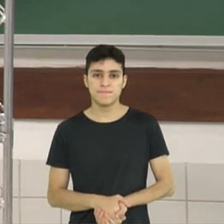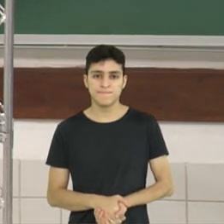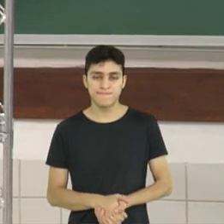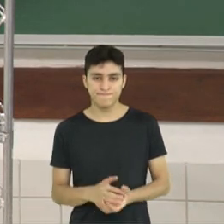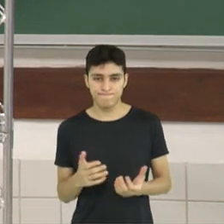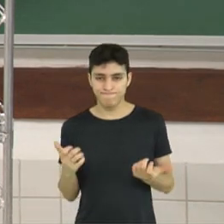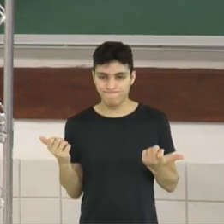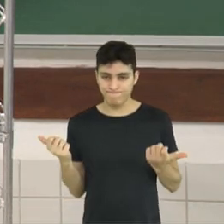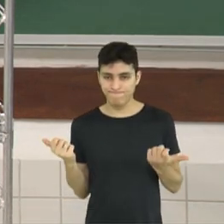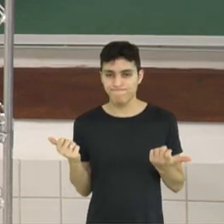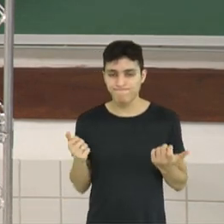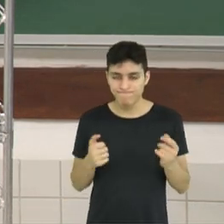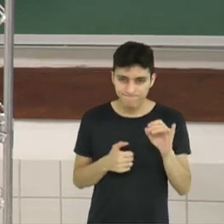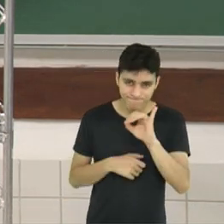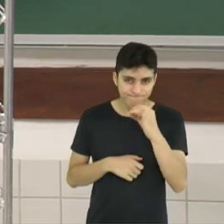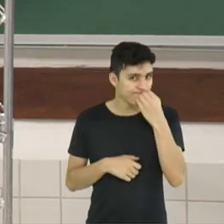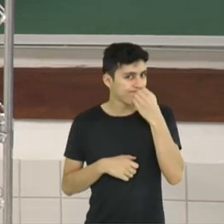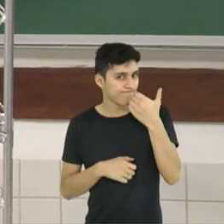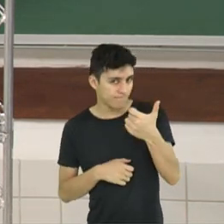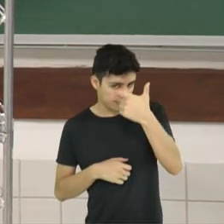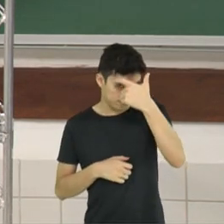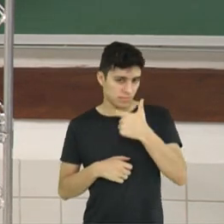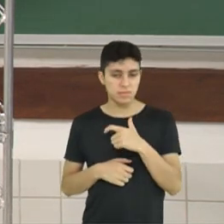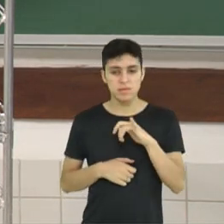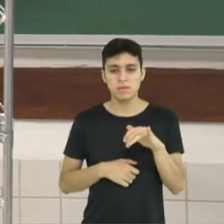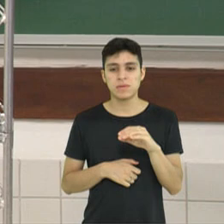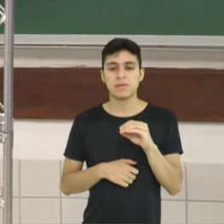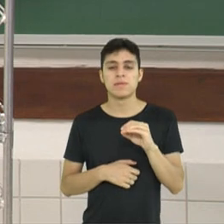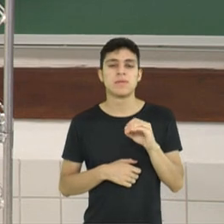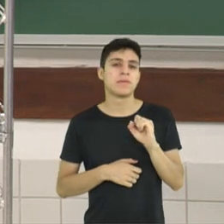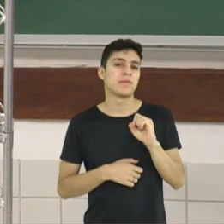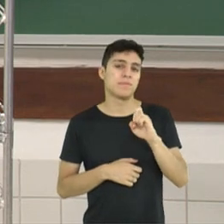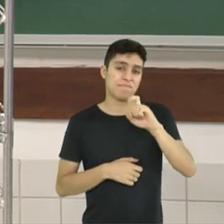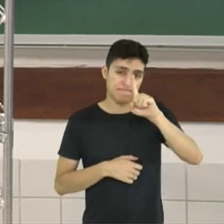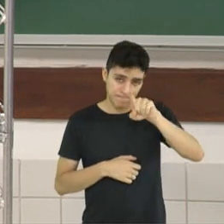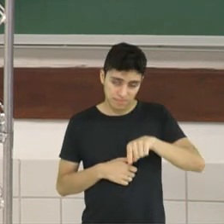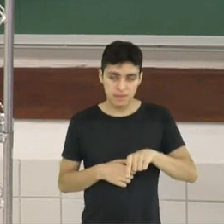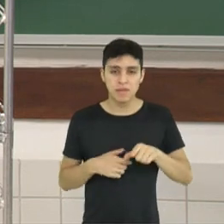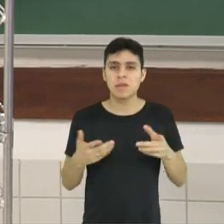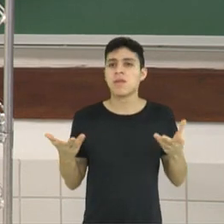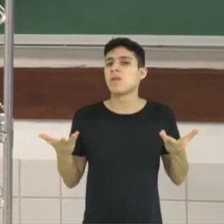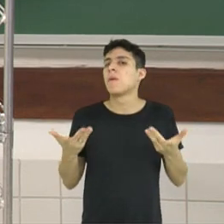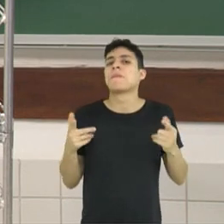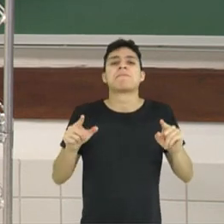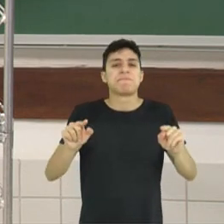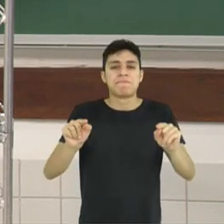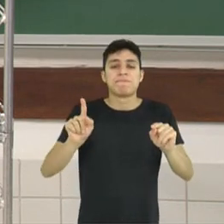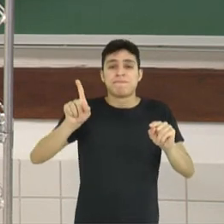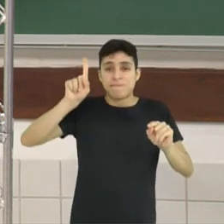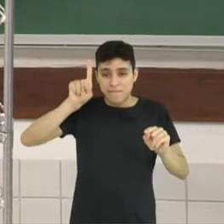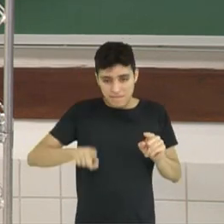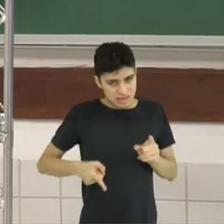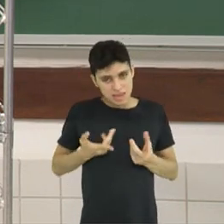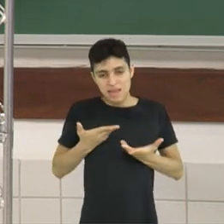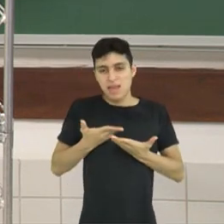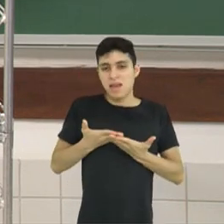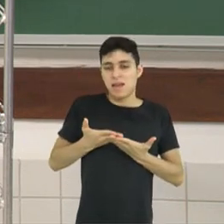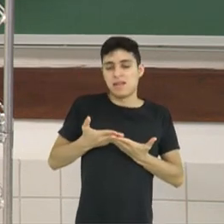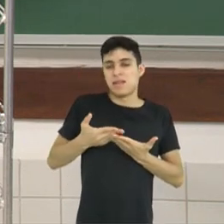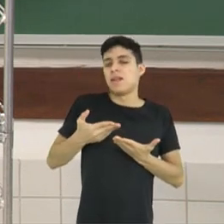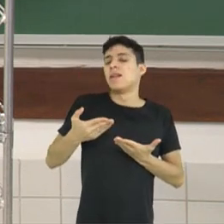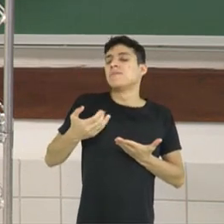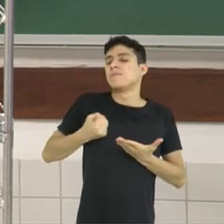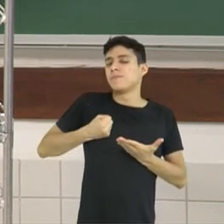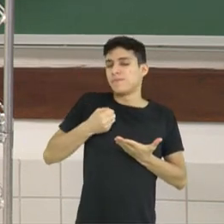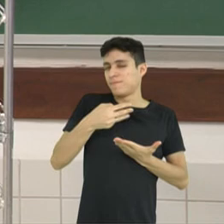oi oi você Tudo bom Professor José Carlos com ele aqui com a aula 33 Olha a idade de